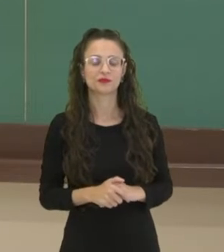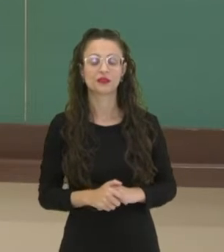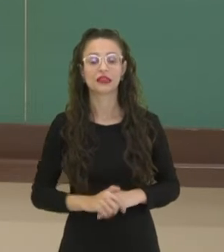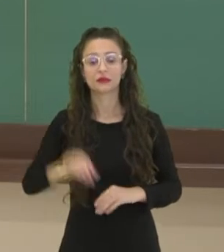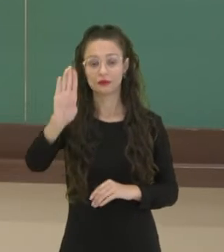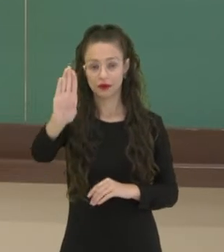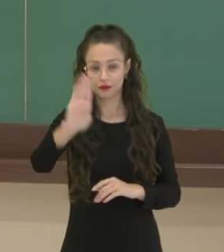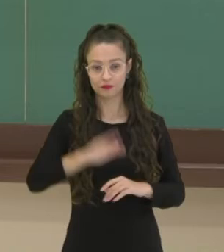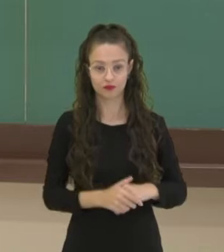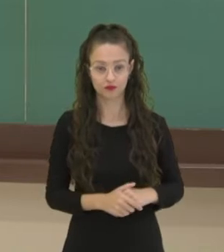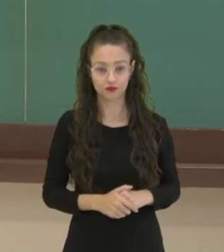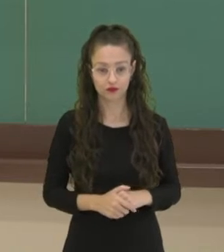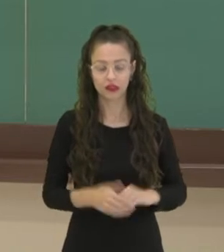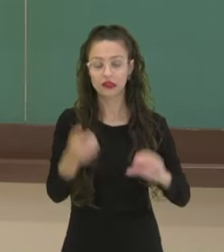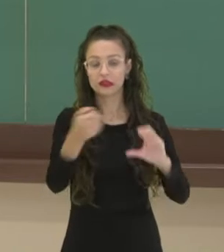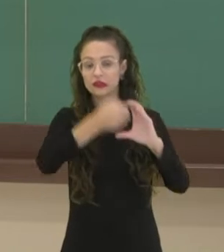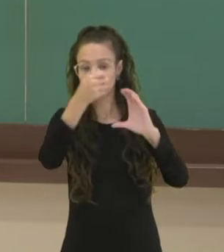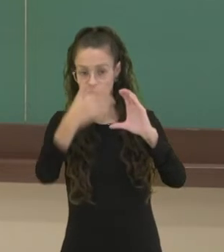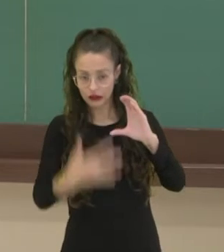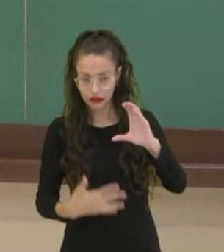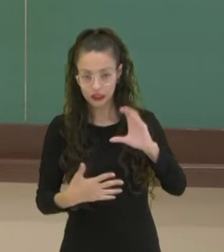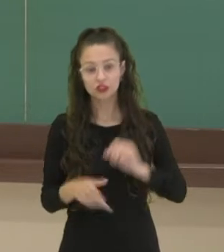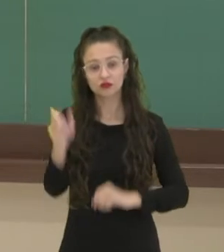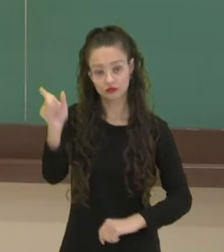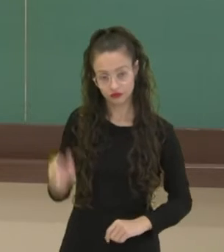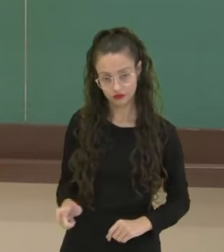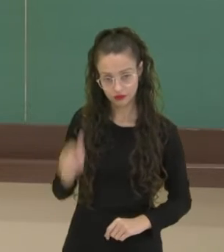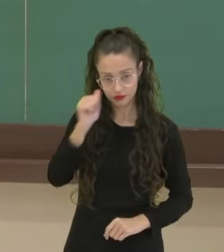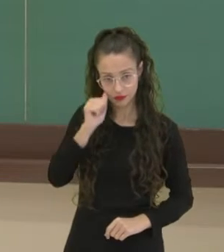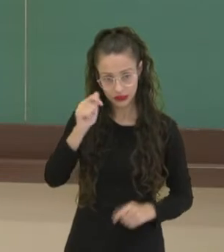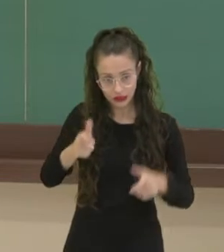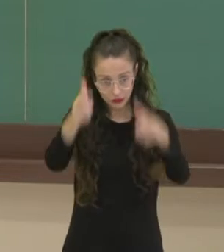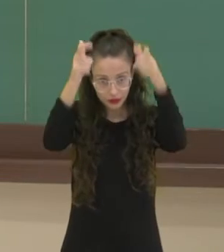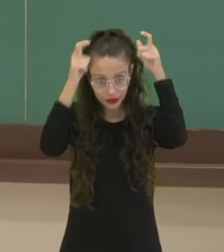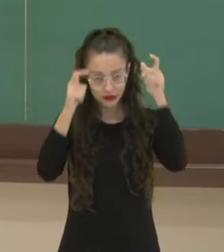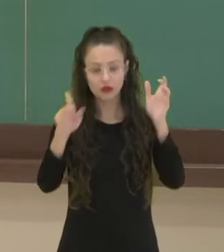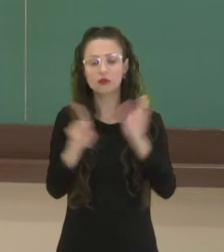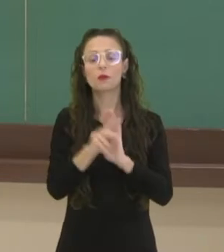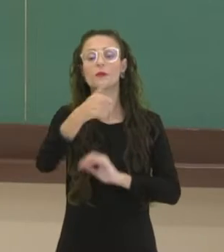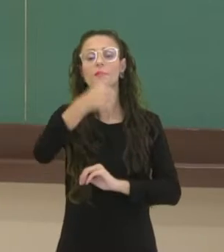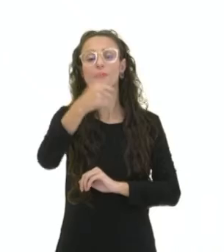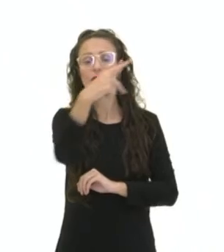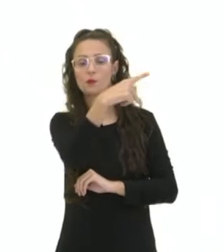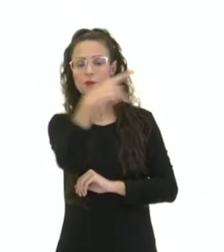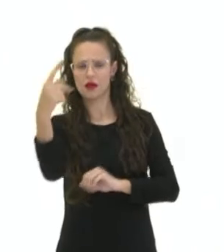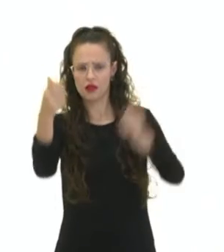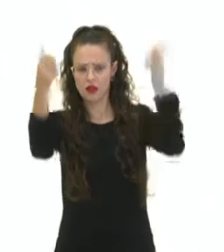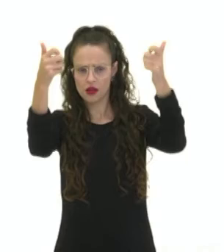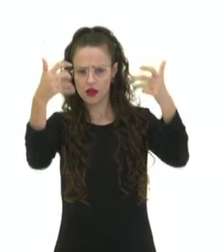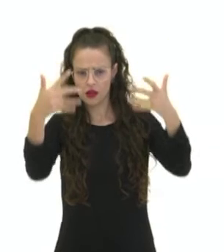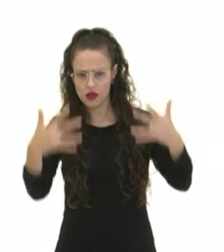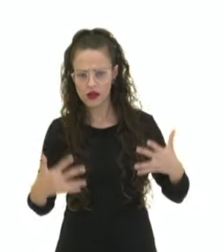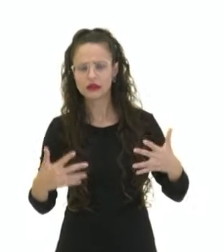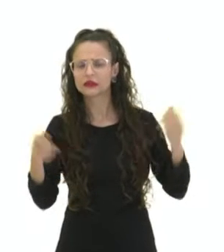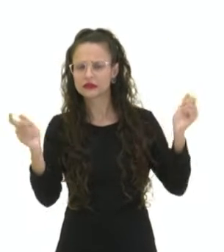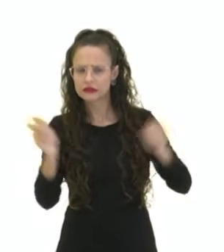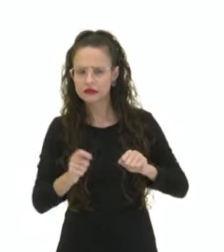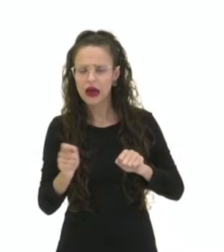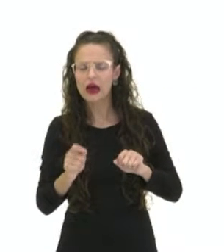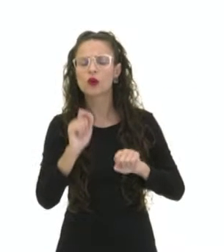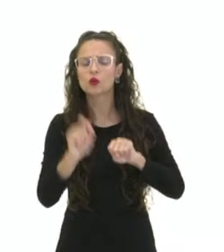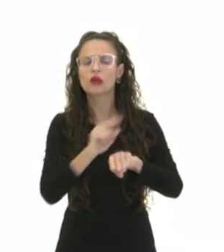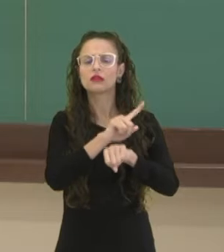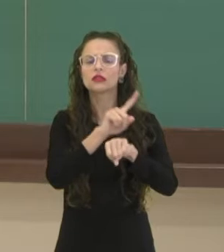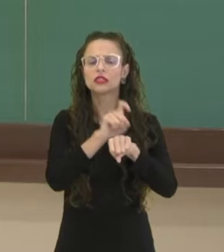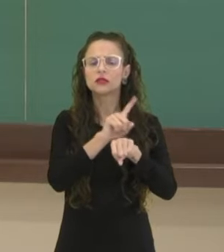B, as características da princesa que constam no primeiro parágrafo permitem levantar hipóteses.